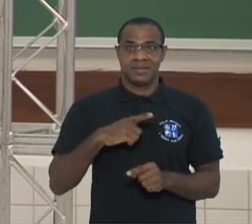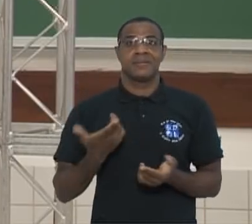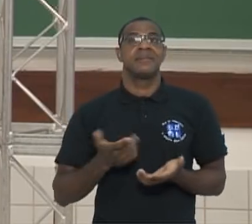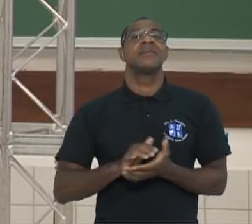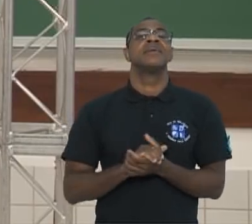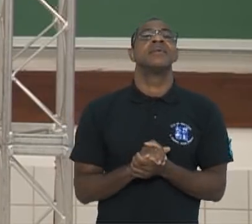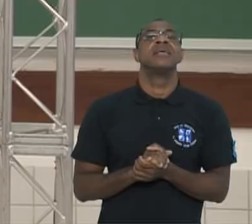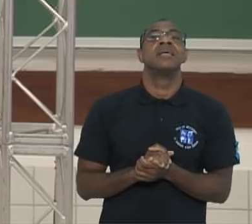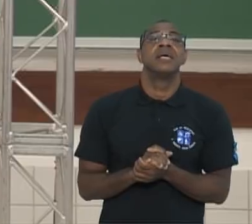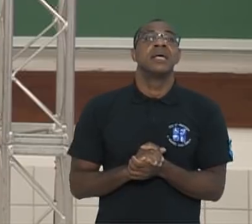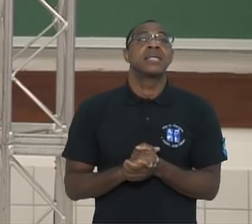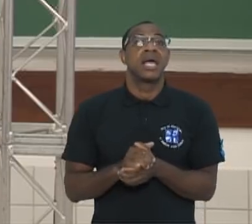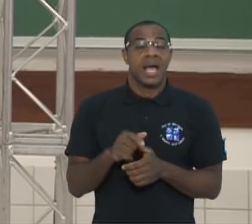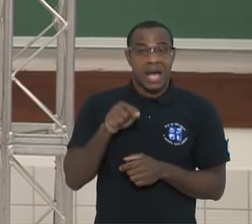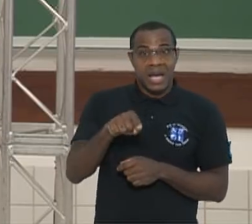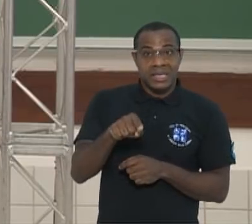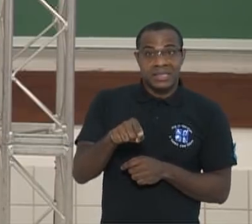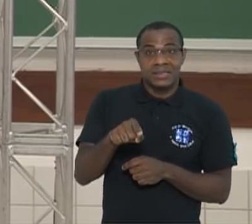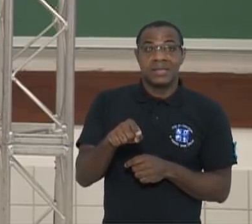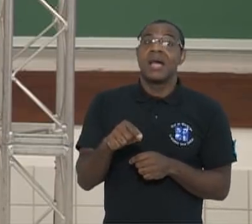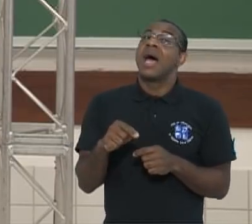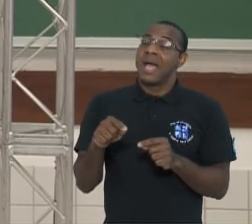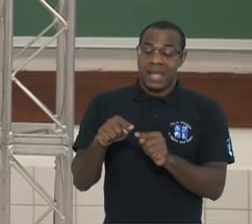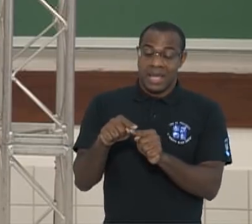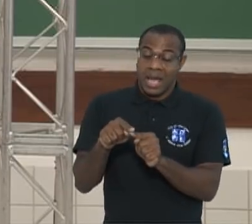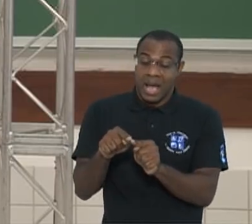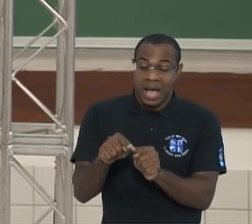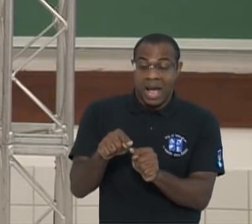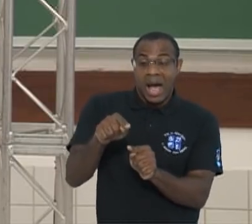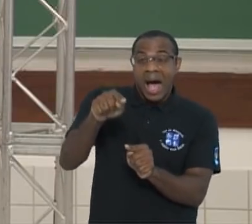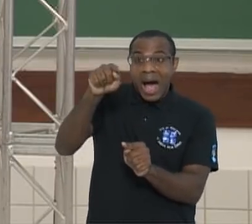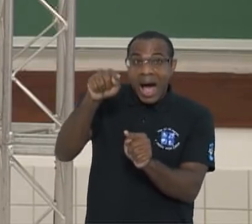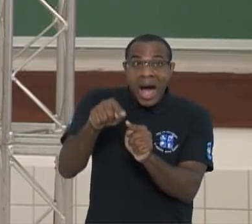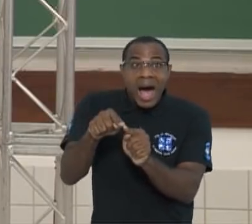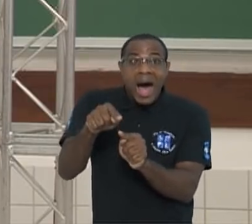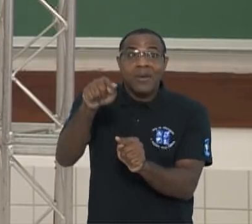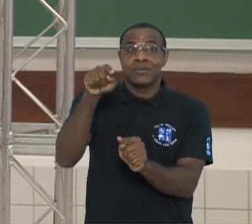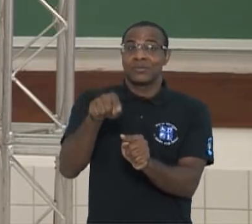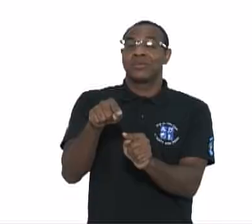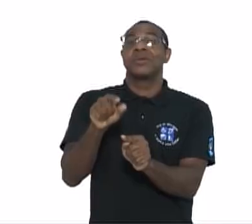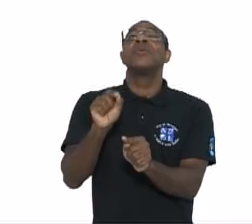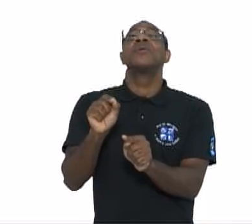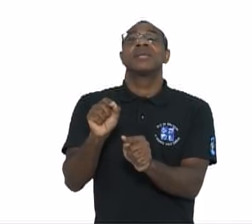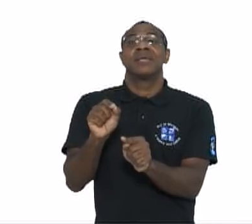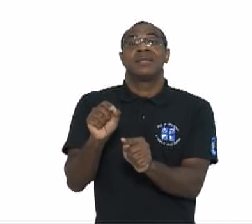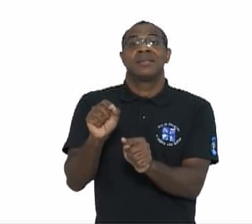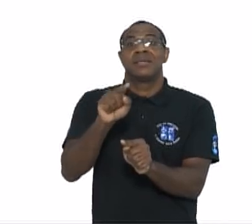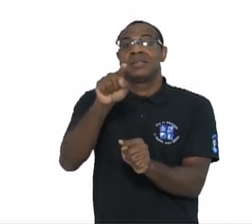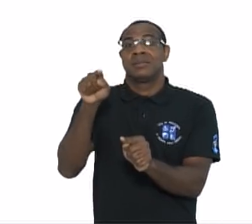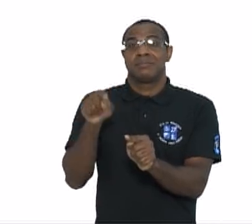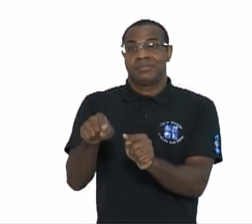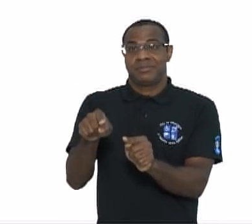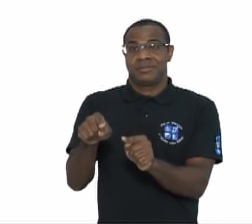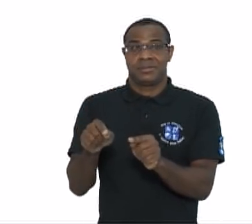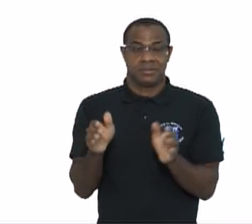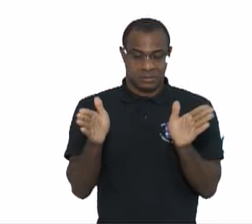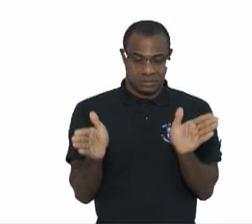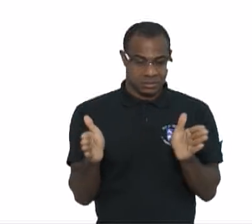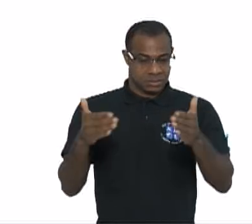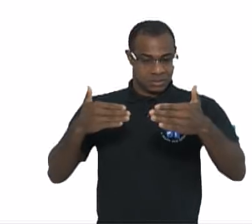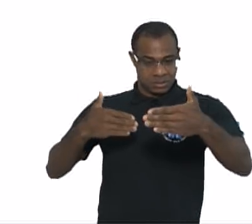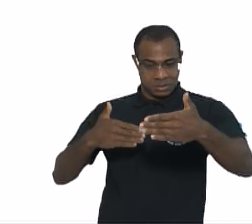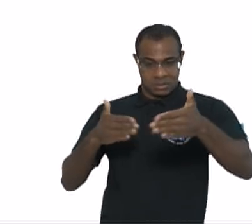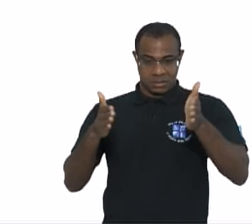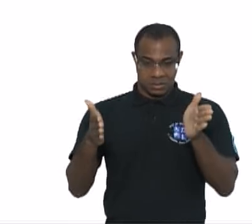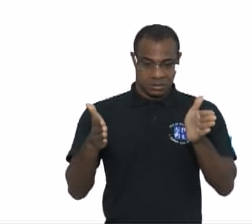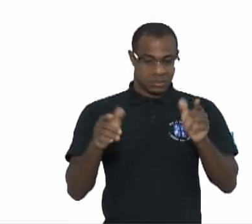nesse caso seria a altura também, tá bom? Então, por isso que o exercício 3 traz O bloco retangular da figura